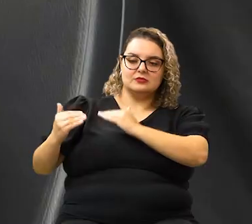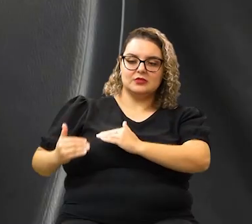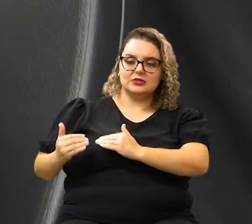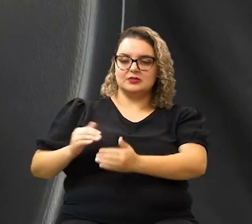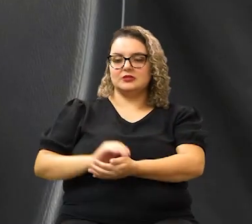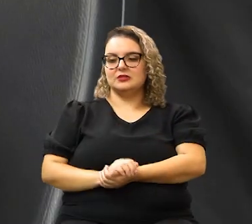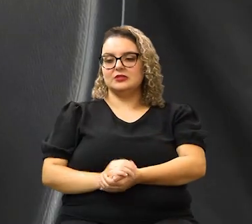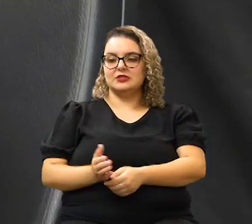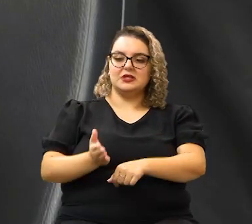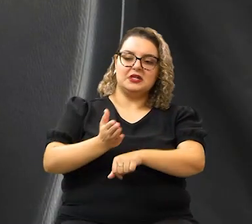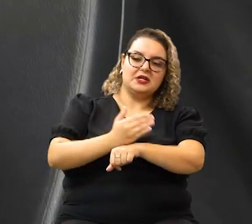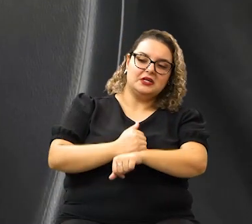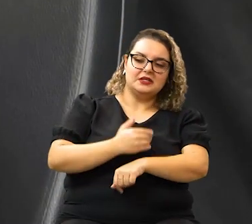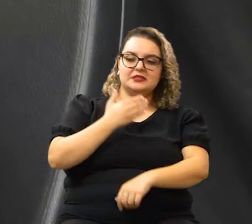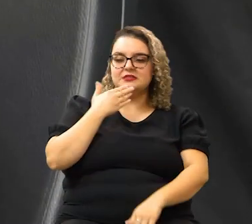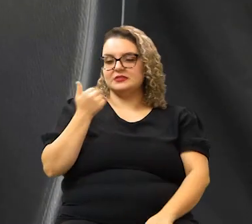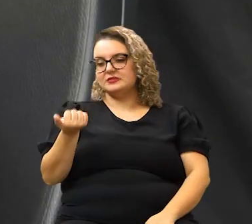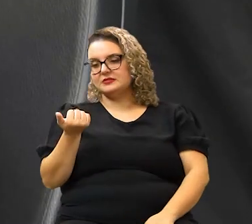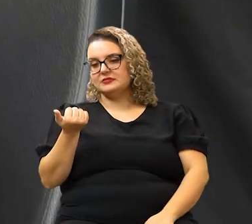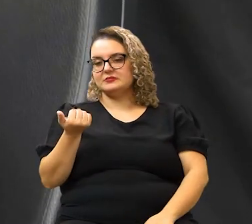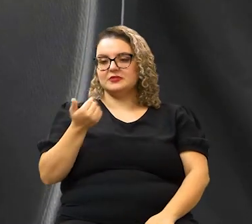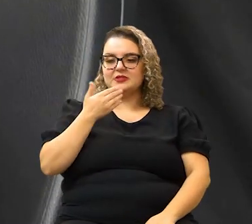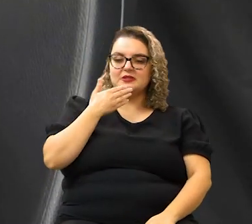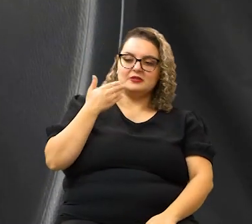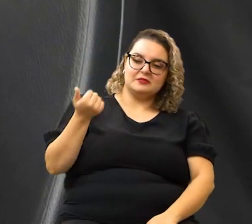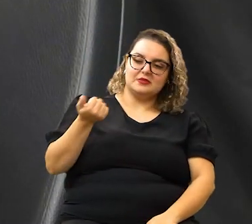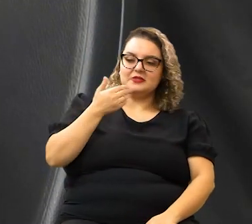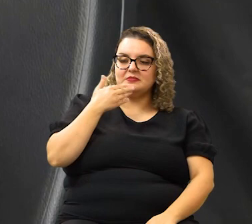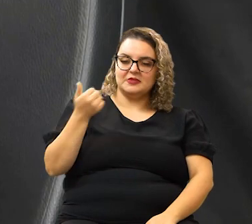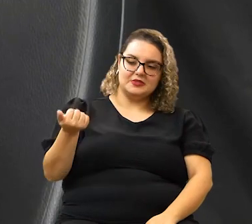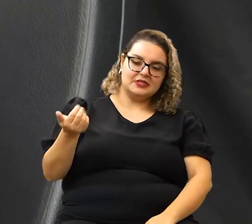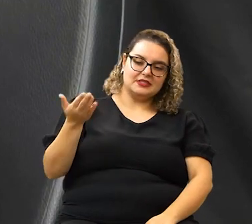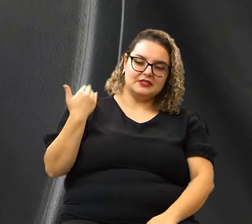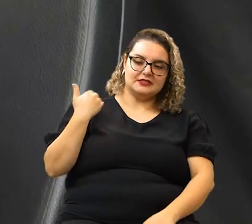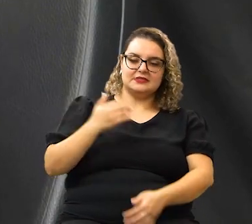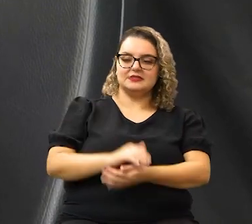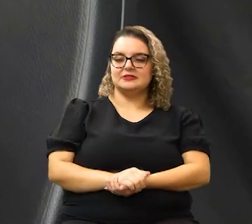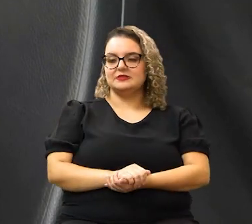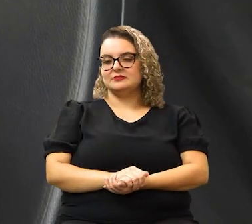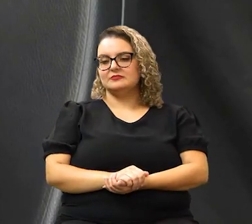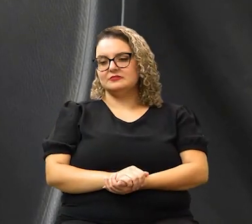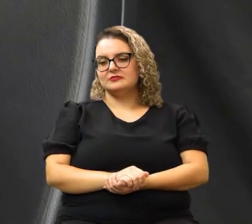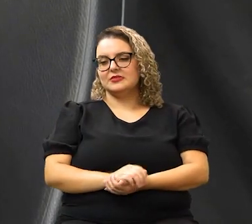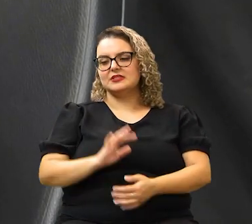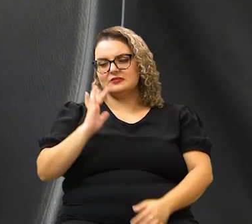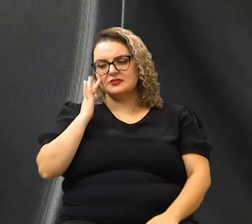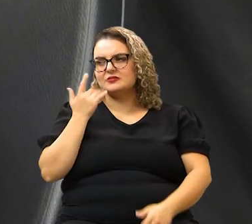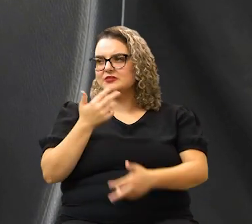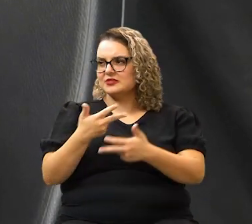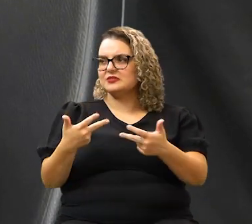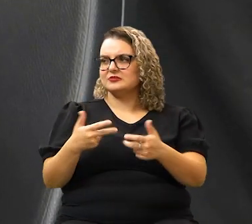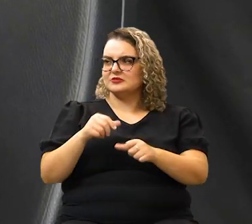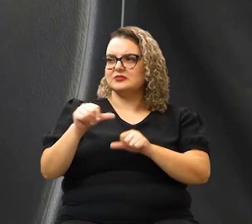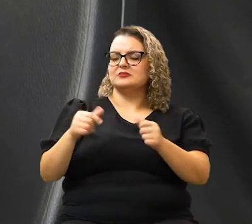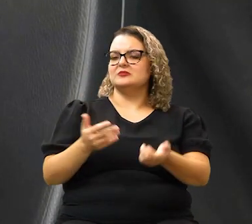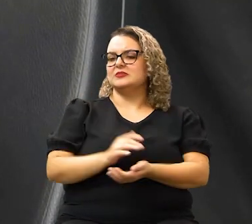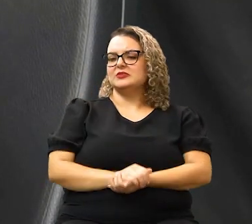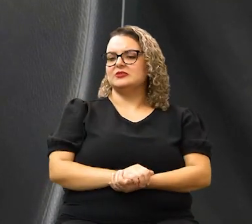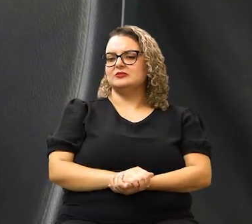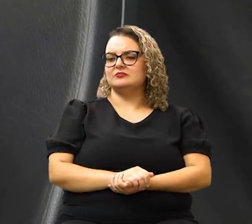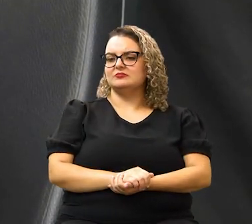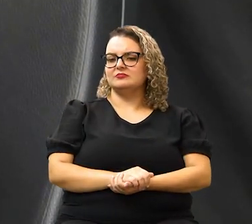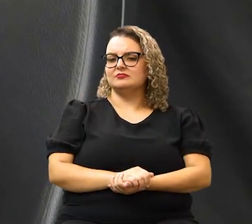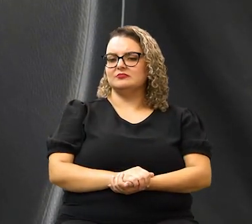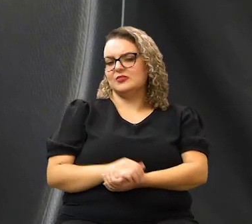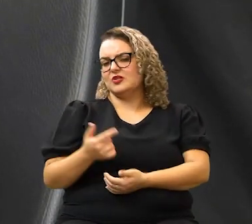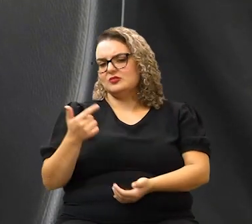coisas mudam. Não tem o que impeça a mudança na história. Sim. A história está aí para